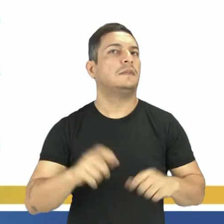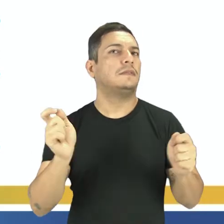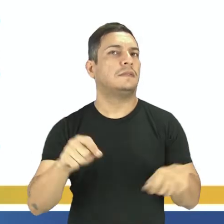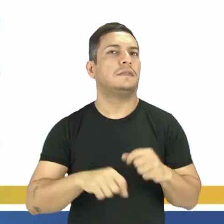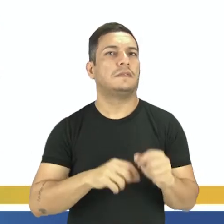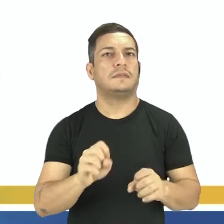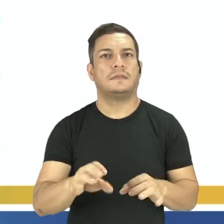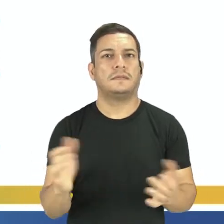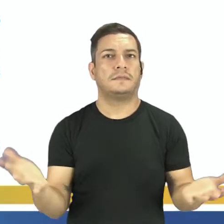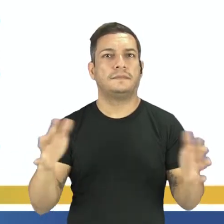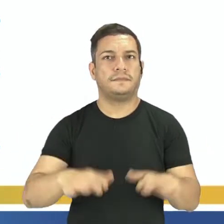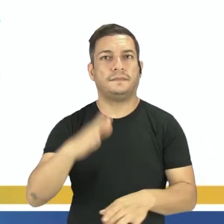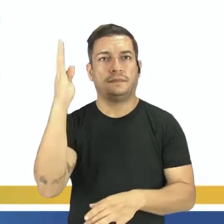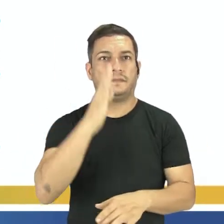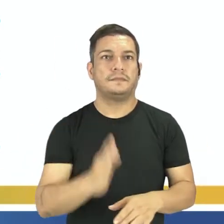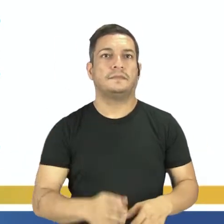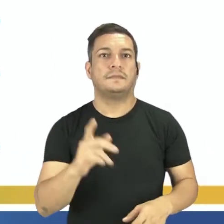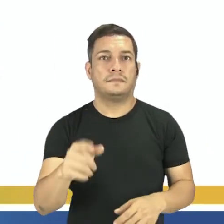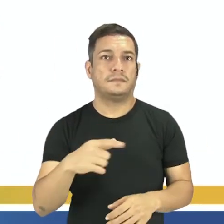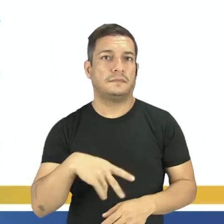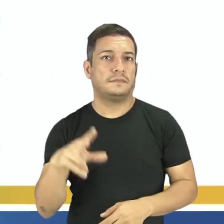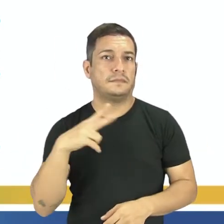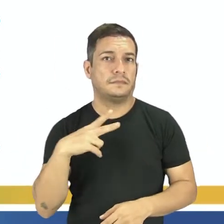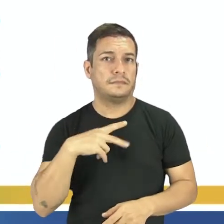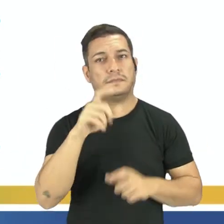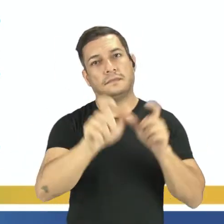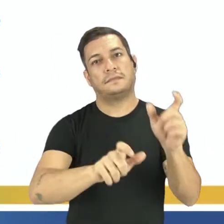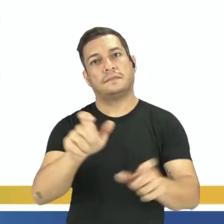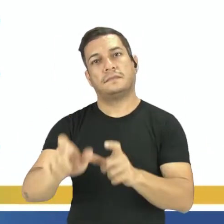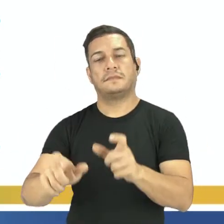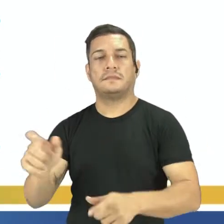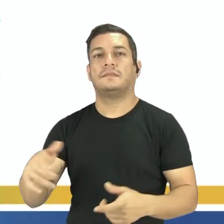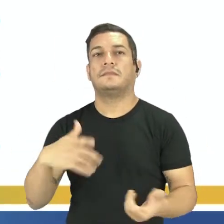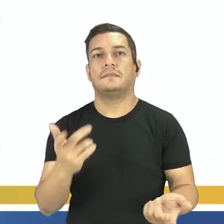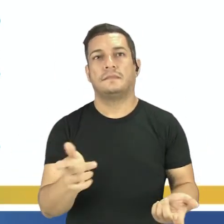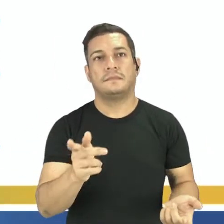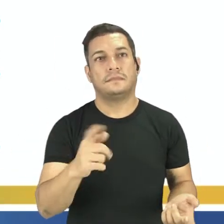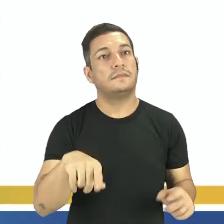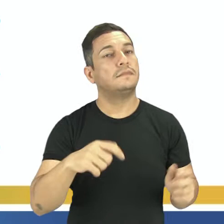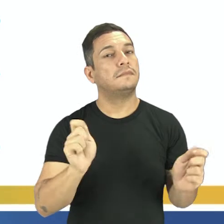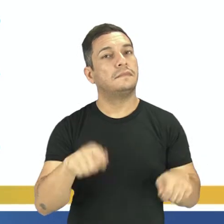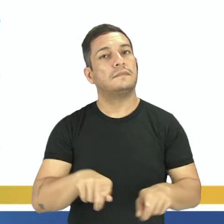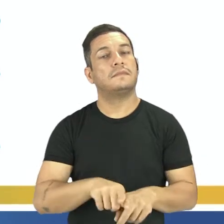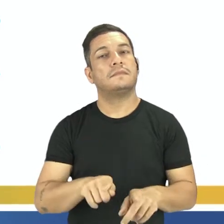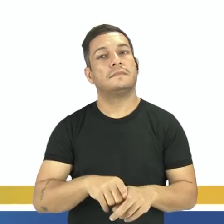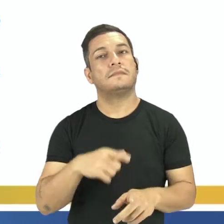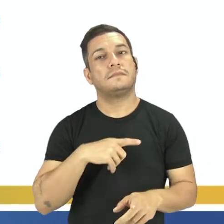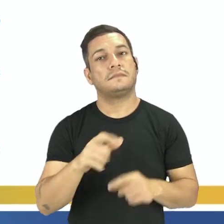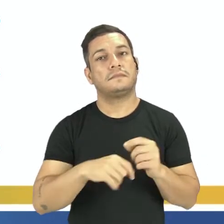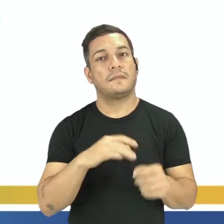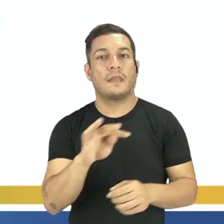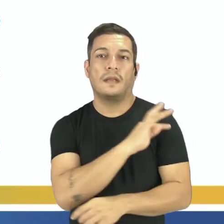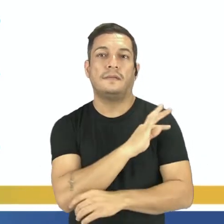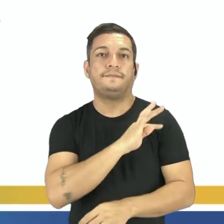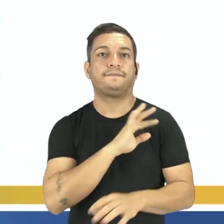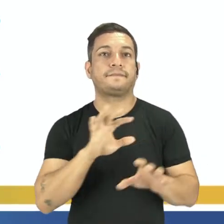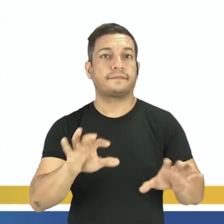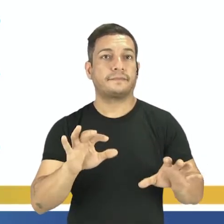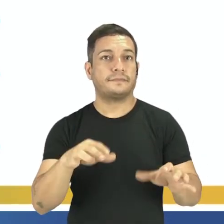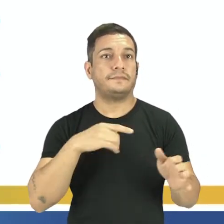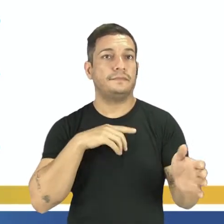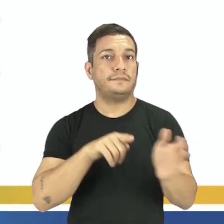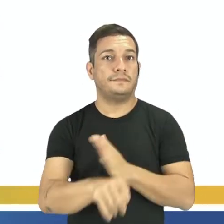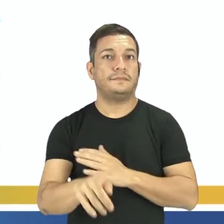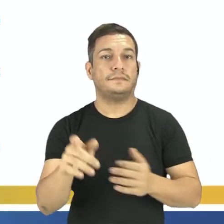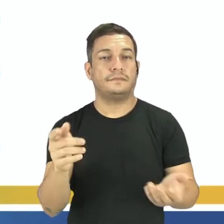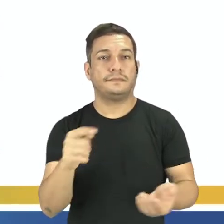uma educação inclusiva no Brasil, apesar das particularidades de cada sujeito? Então você também pode lançar a mão dessa técnica aí da